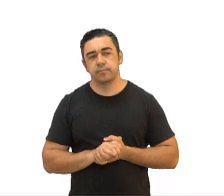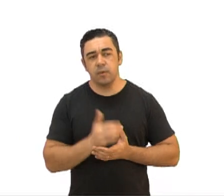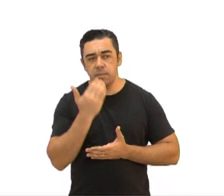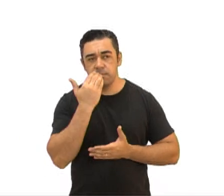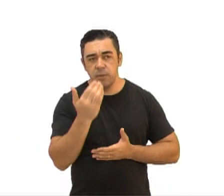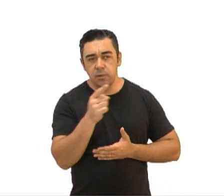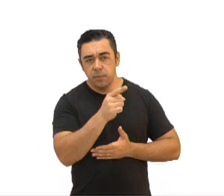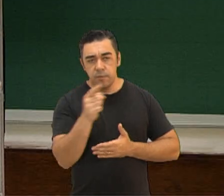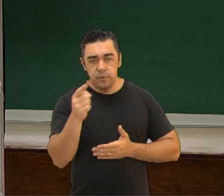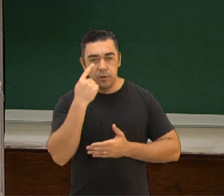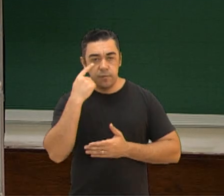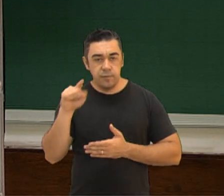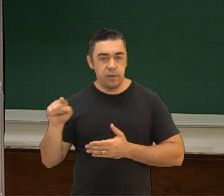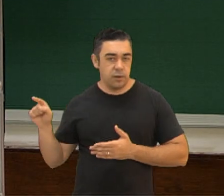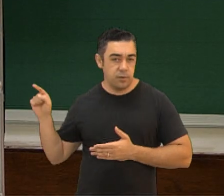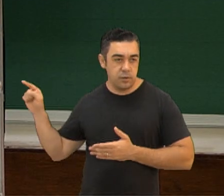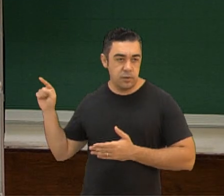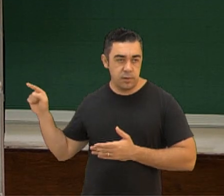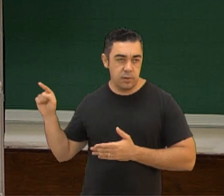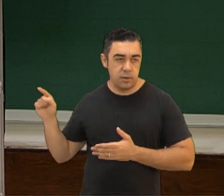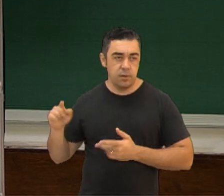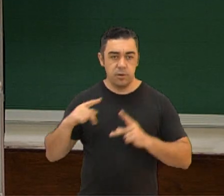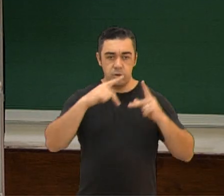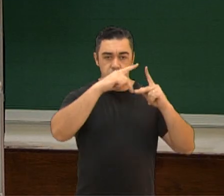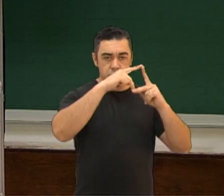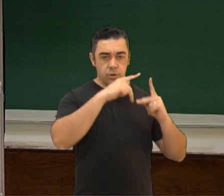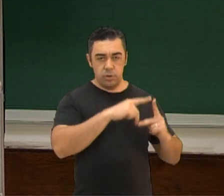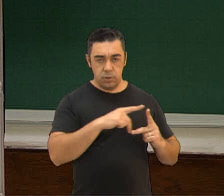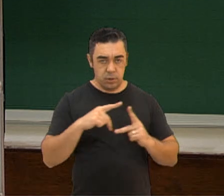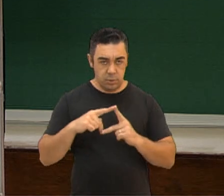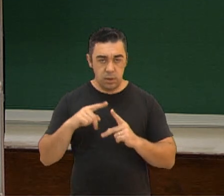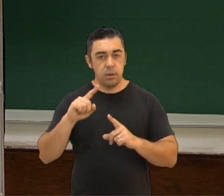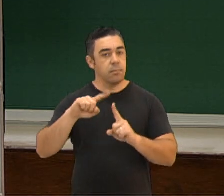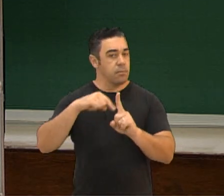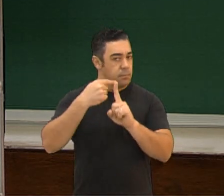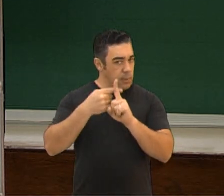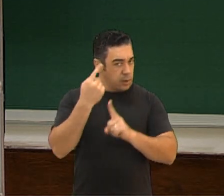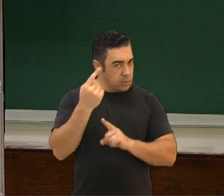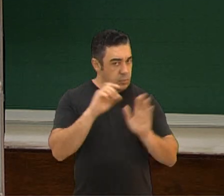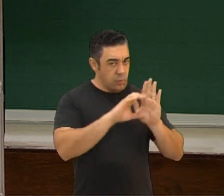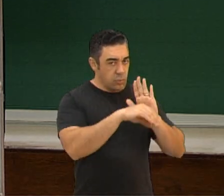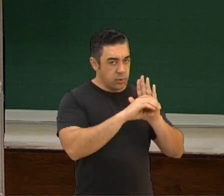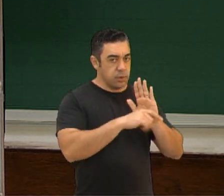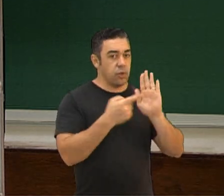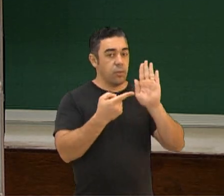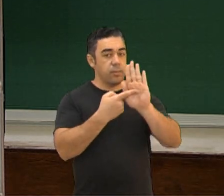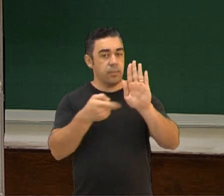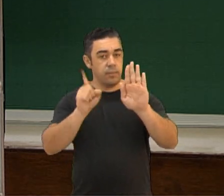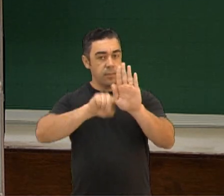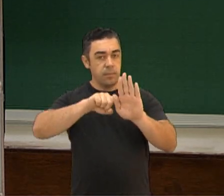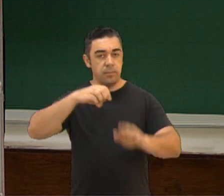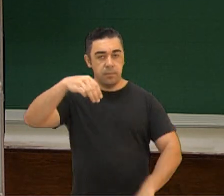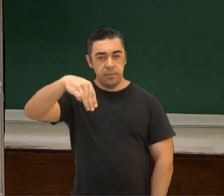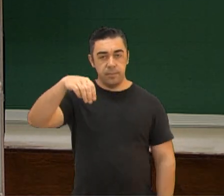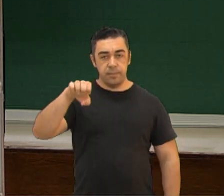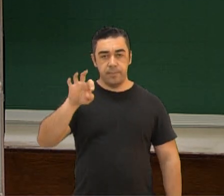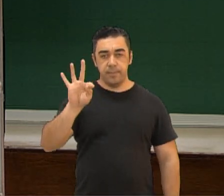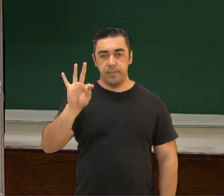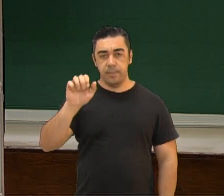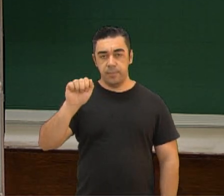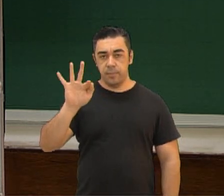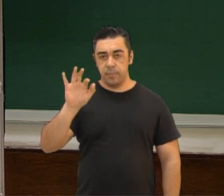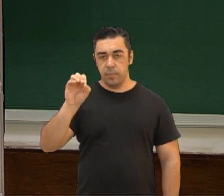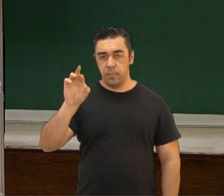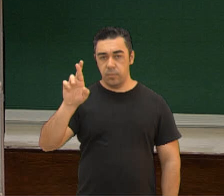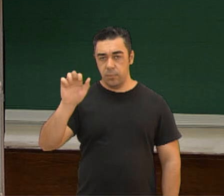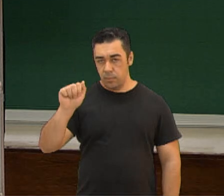pedir para vocês analisarem aqui comigo, né, mais essa tirinha e mais um conceito de metáfora, né, que a gente já estudou também, mas a gente